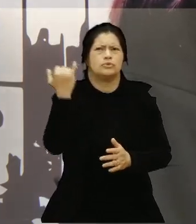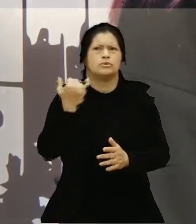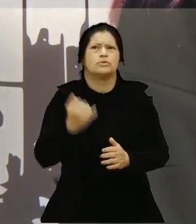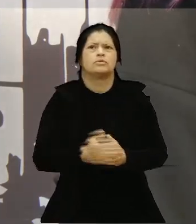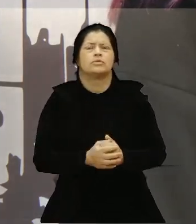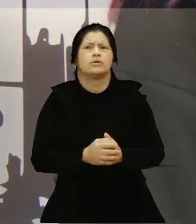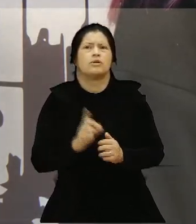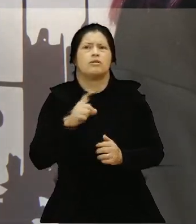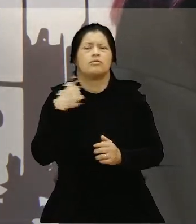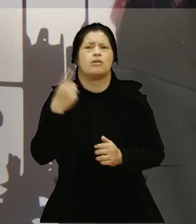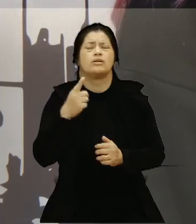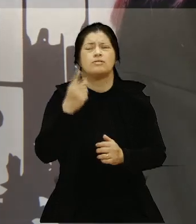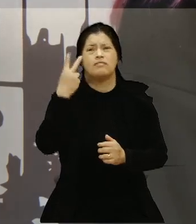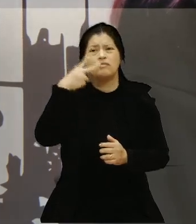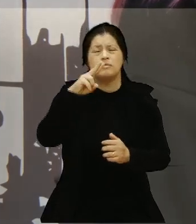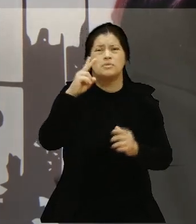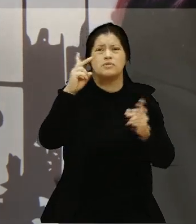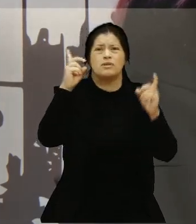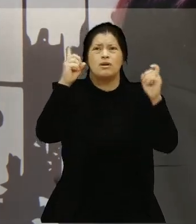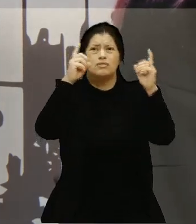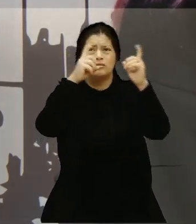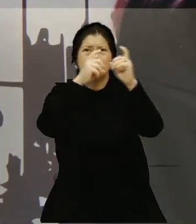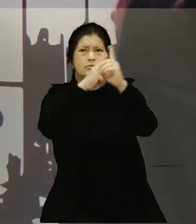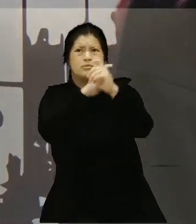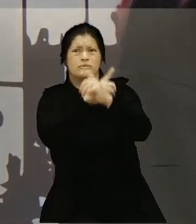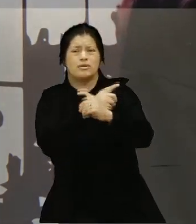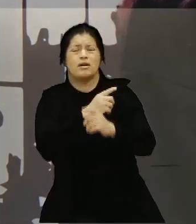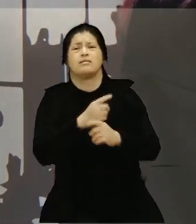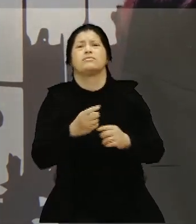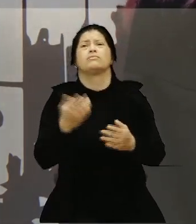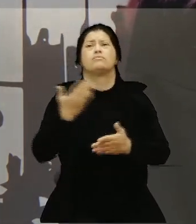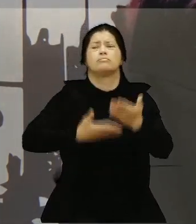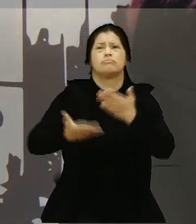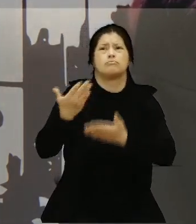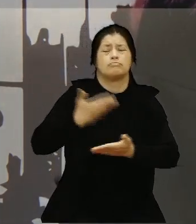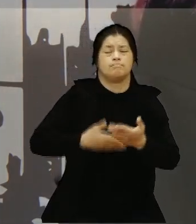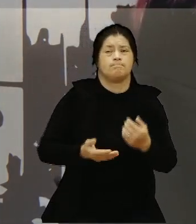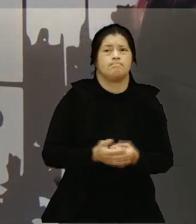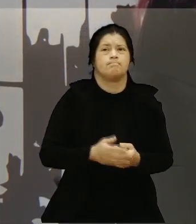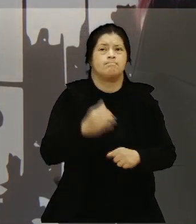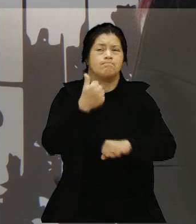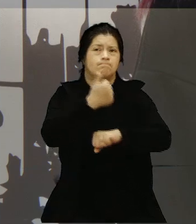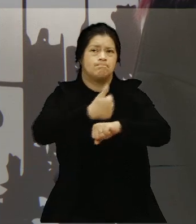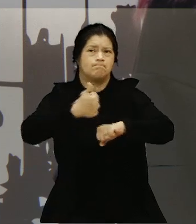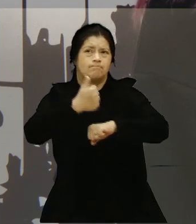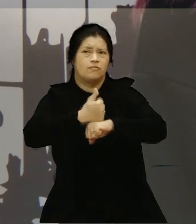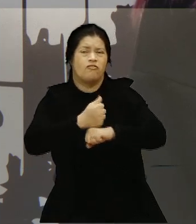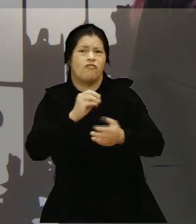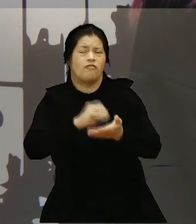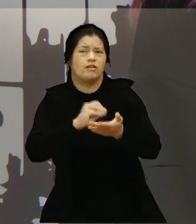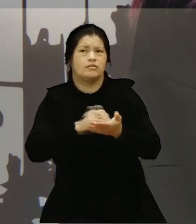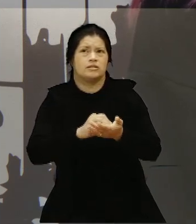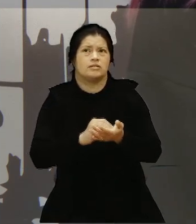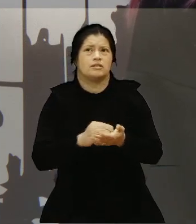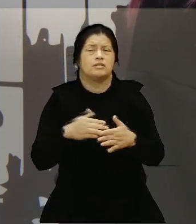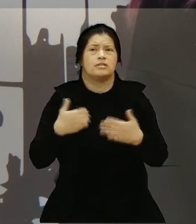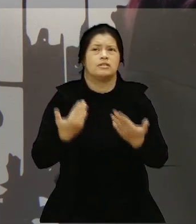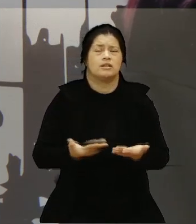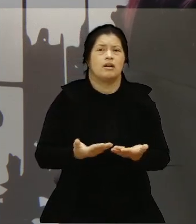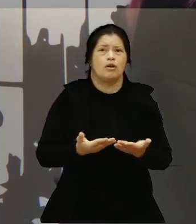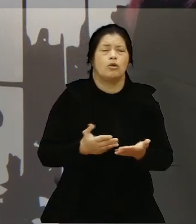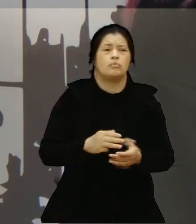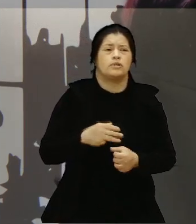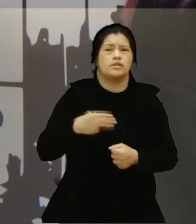gente vê a dificuldade, inclusive, de encontrar profissionais para esse atendimento, enfim. Então, o município tomou essa decisão de comprar